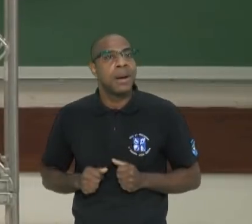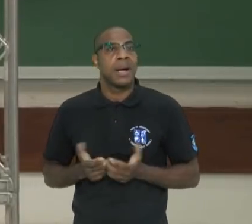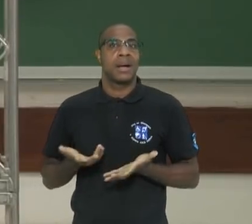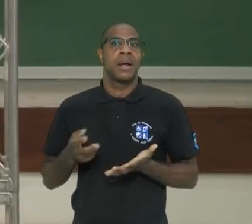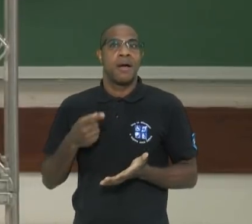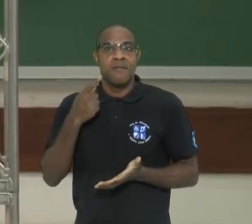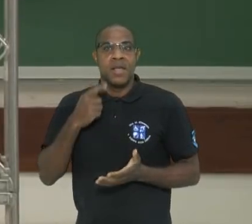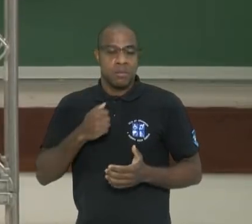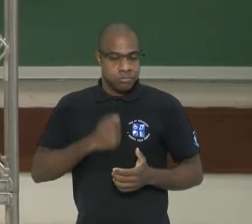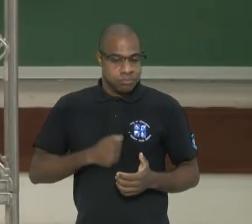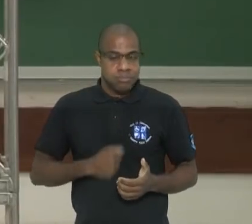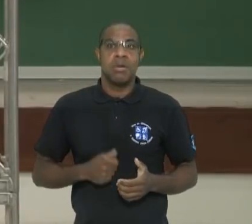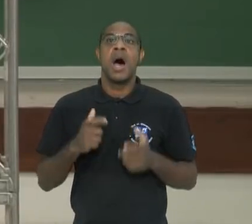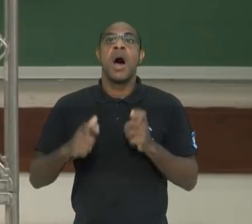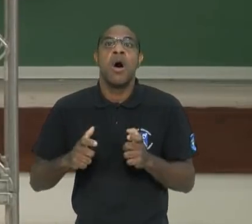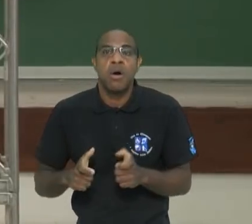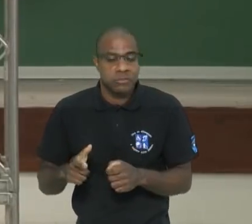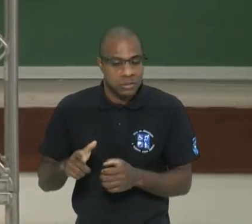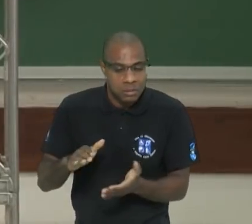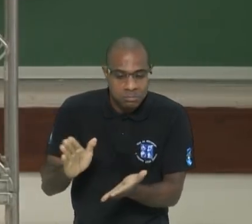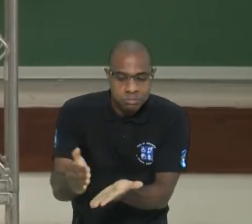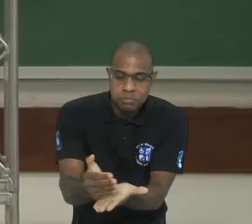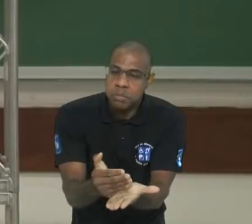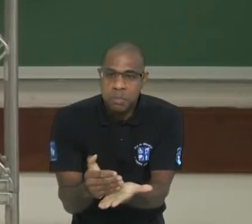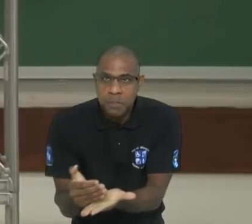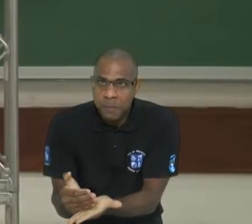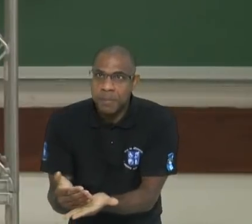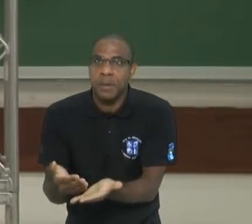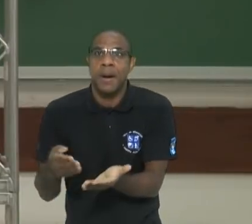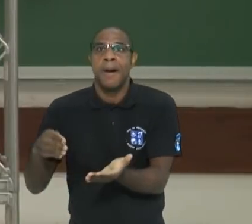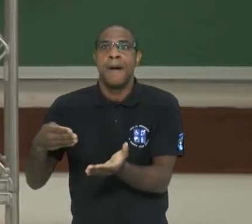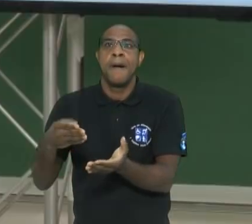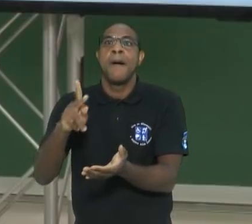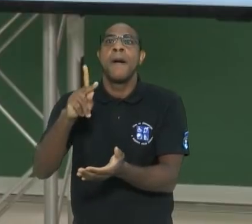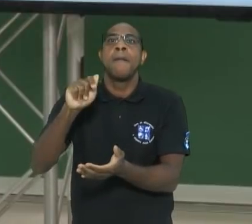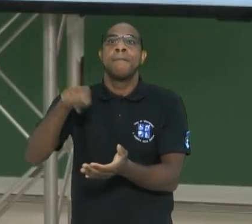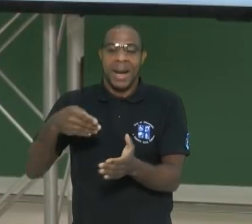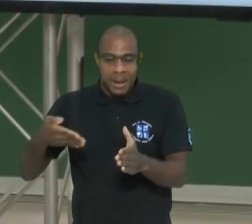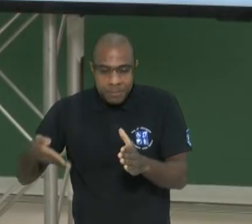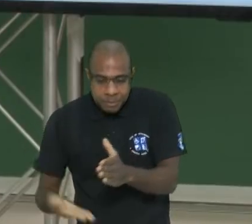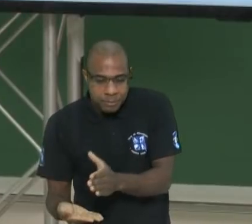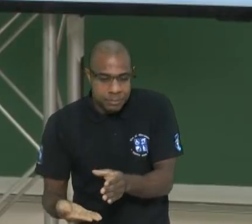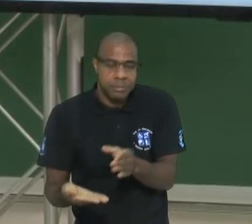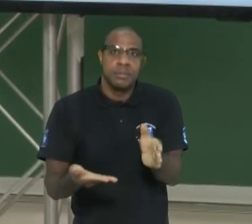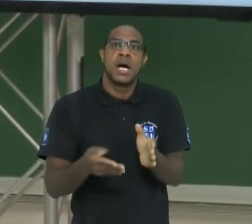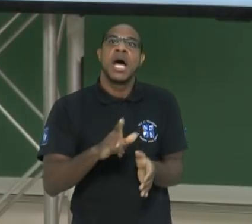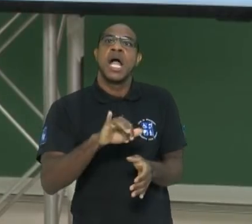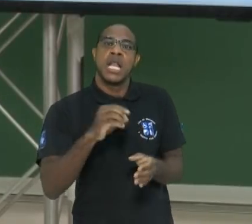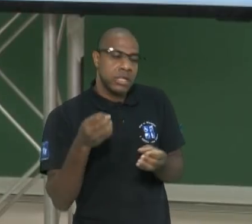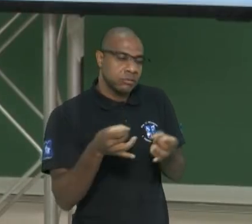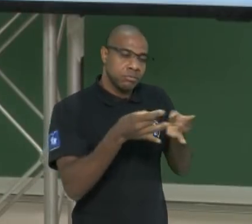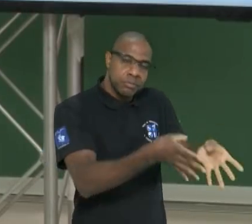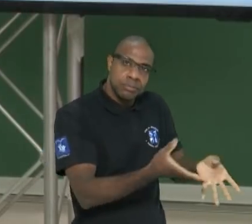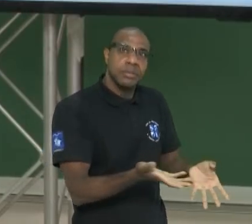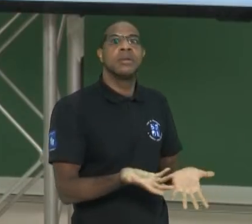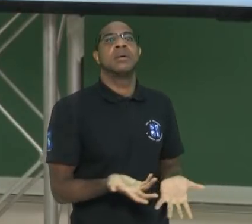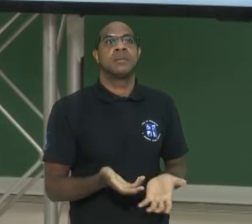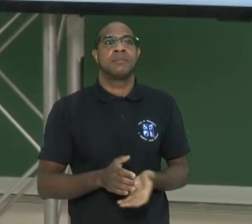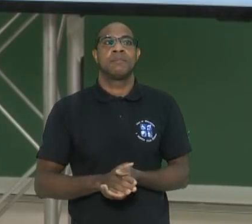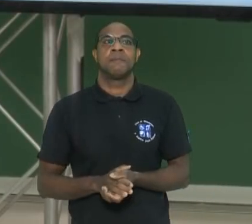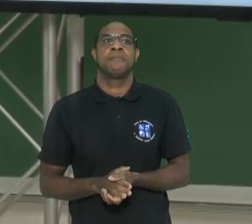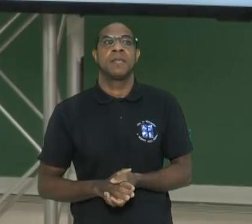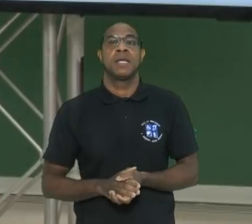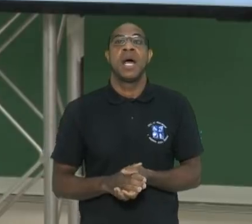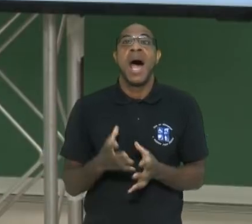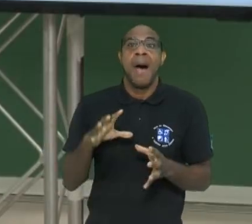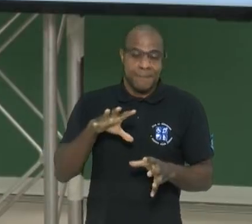desse animal. Sempre tomar muito cuidado para não entrar em contato direto da sua mão com as fezes desse animal,